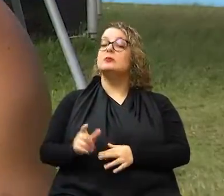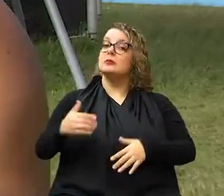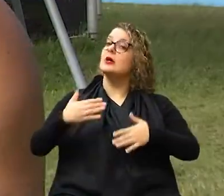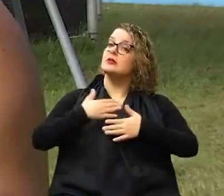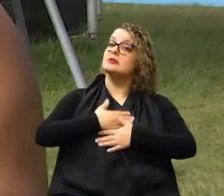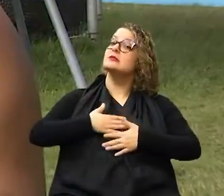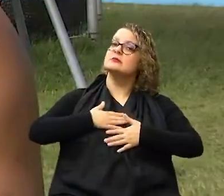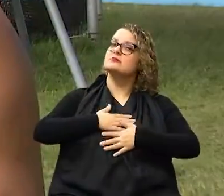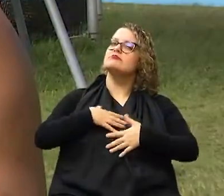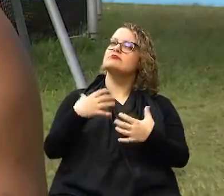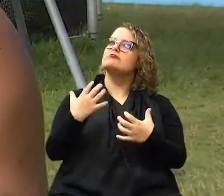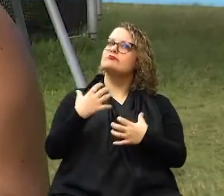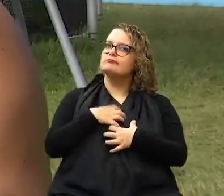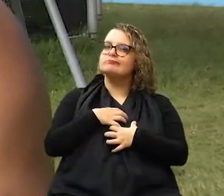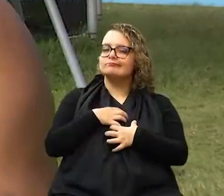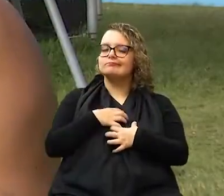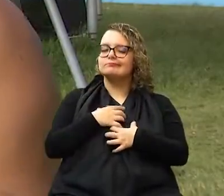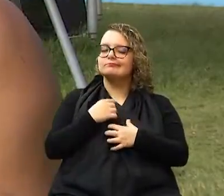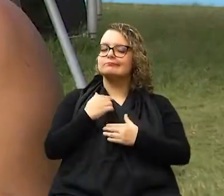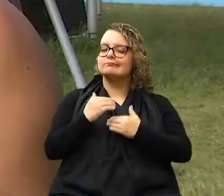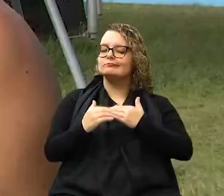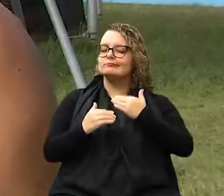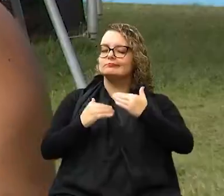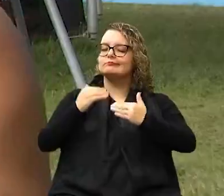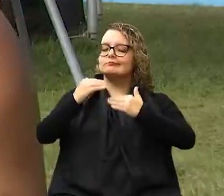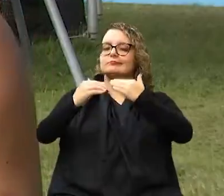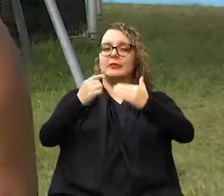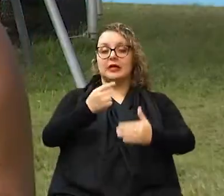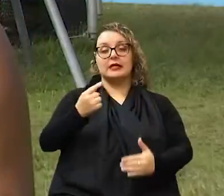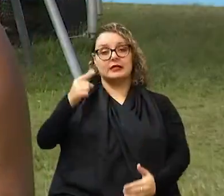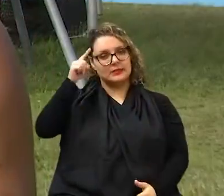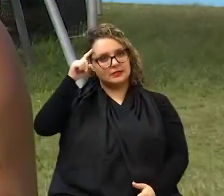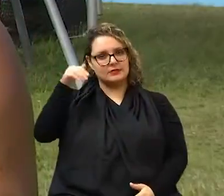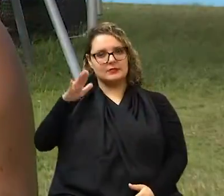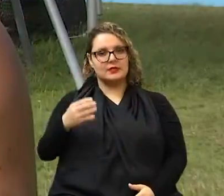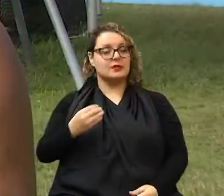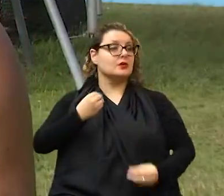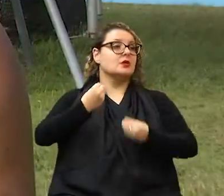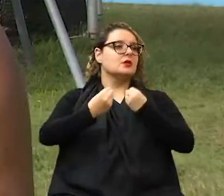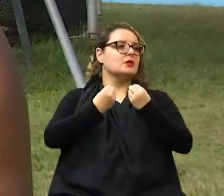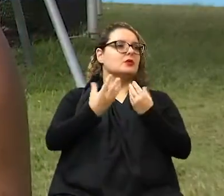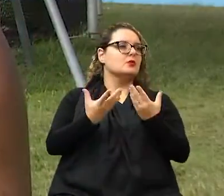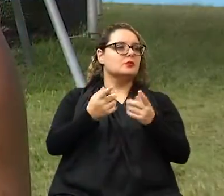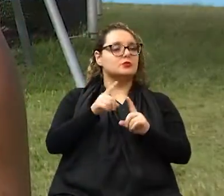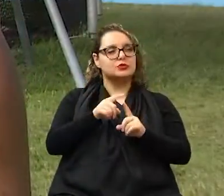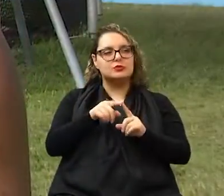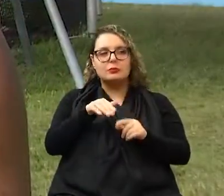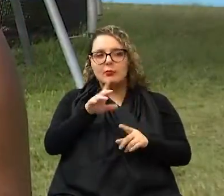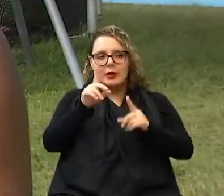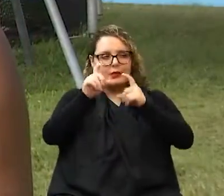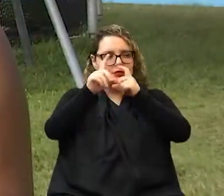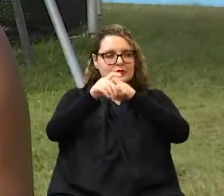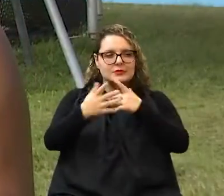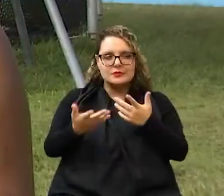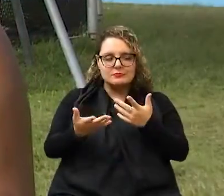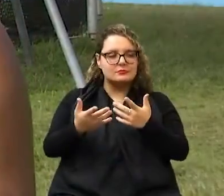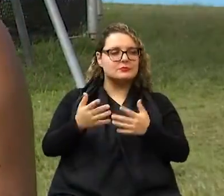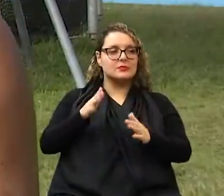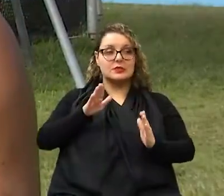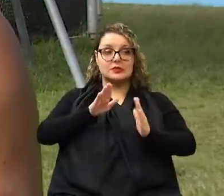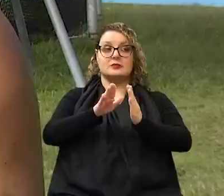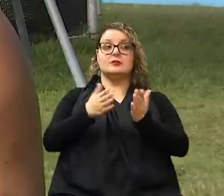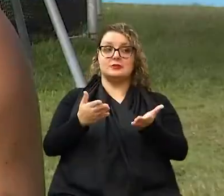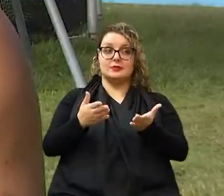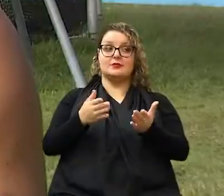Mas é muito gostoso a sensação de estar se superando a cada dia. E como que é? Para você, qual que é a modalidade mais difícil